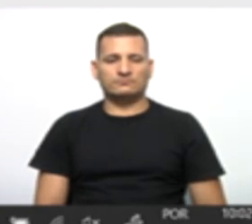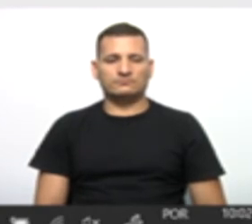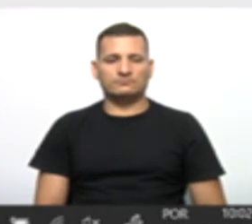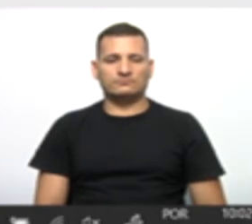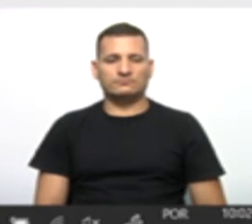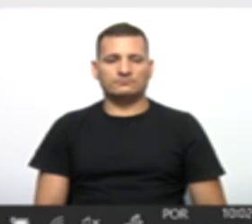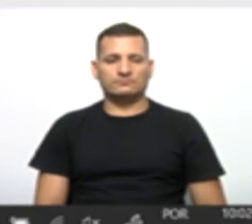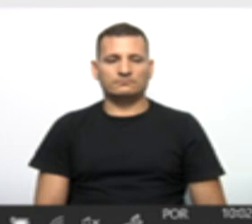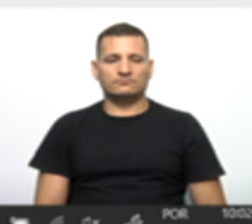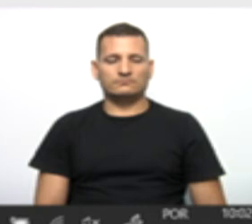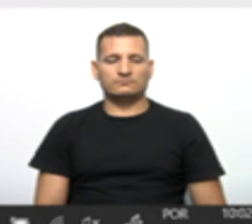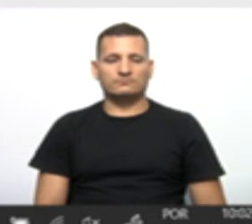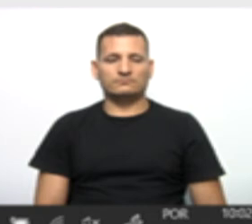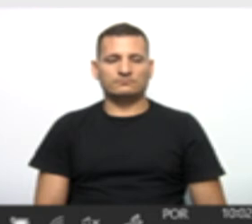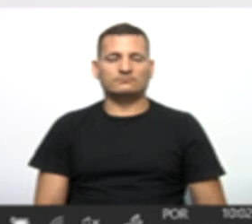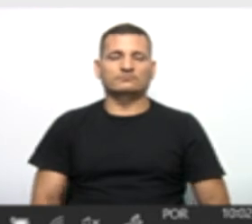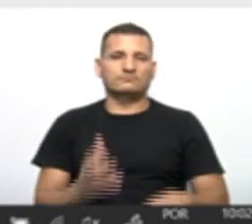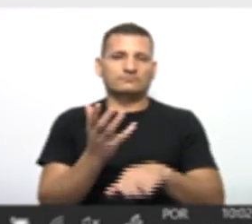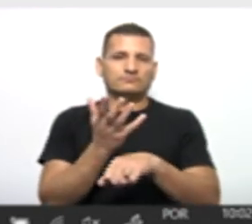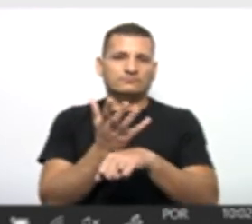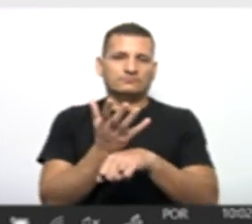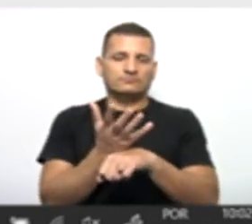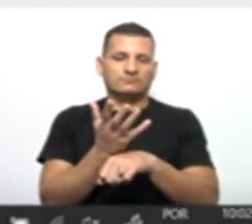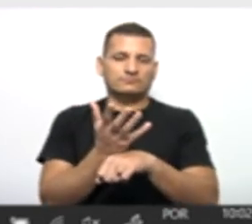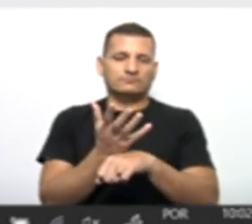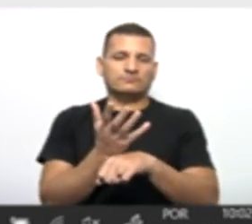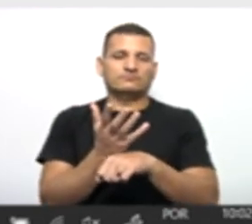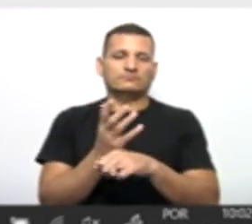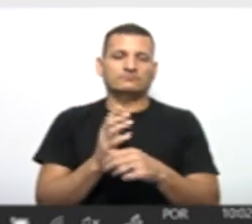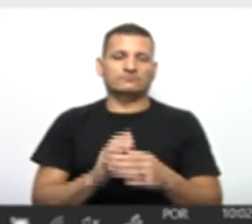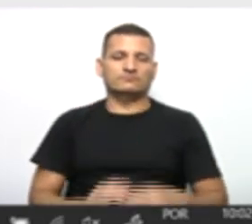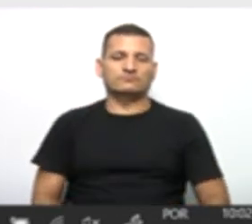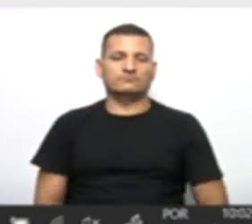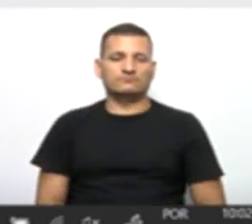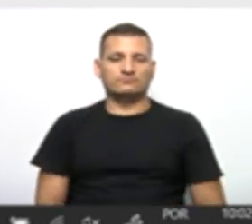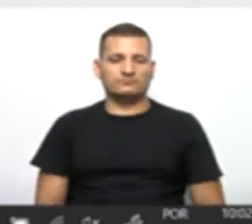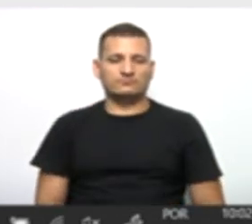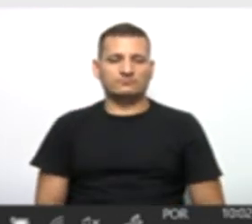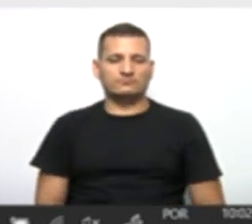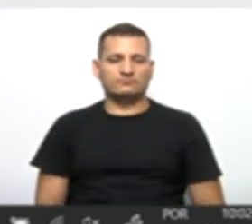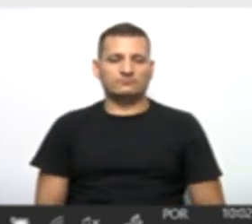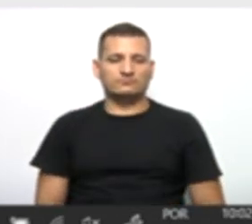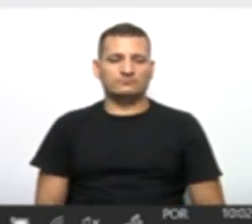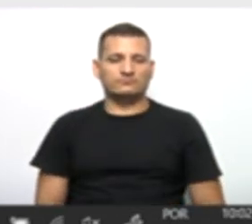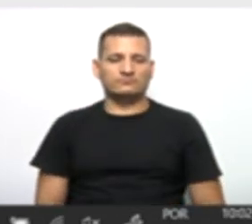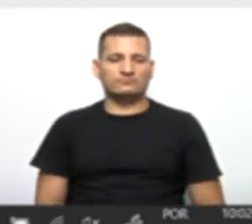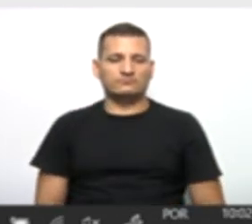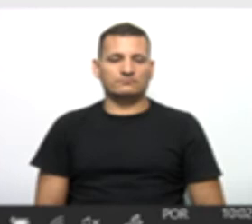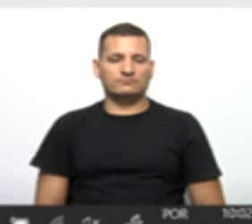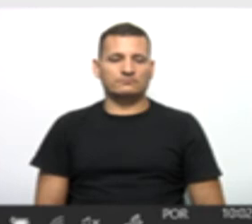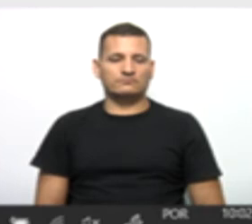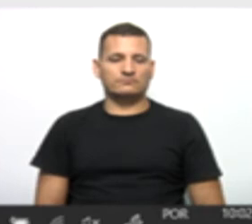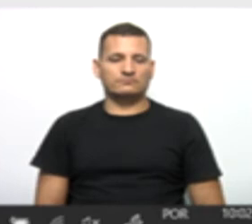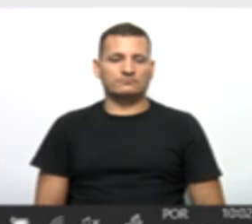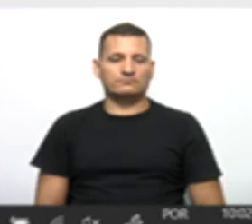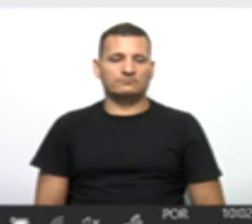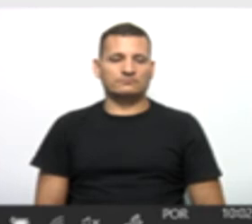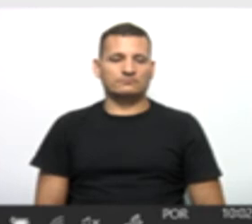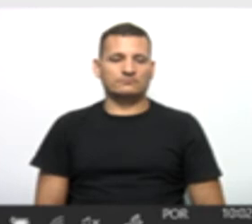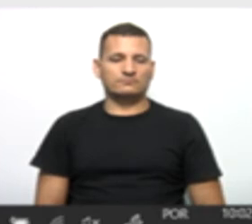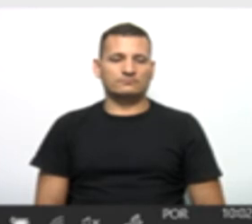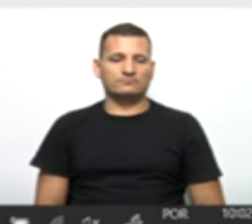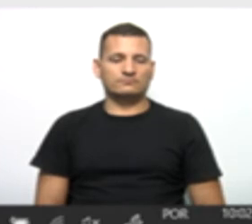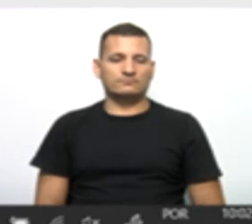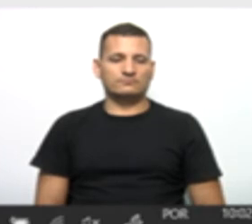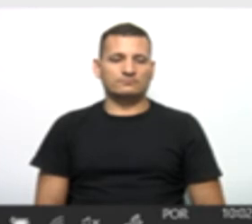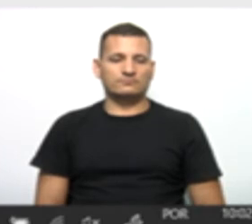Ok, criamos aqui a nossa tabela de disciplinas. Se formos aqui e mandarmos mostrar